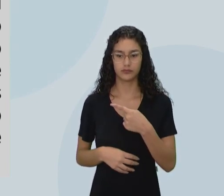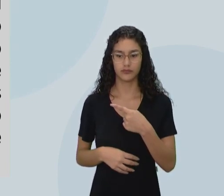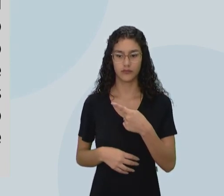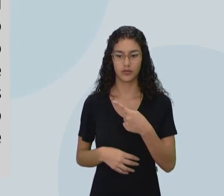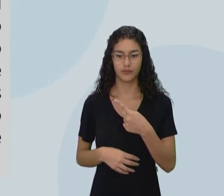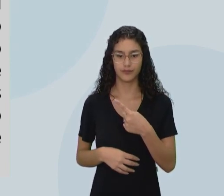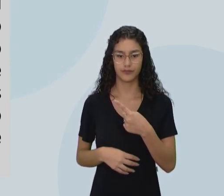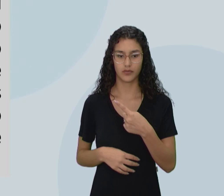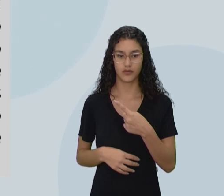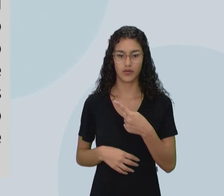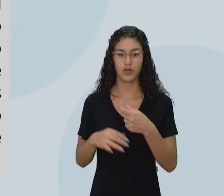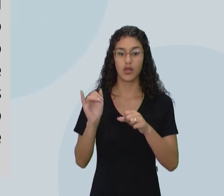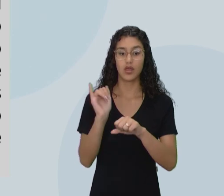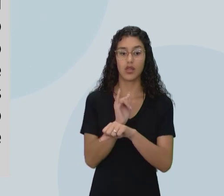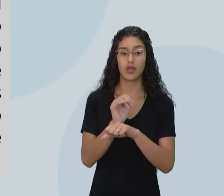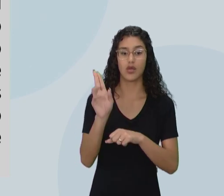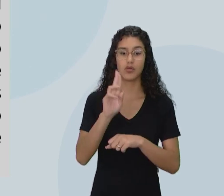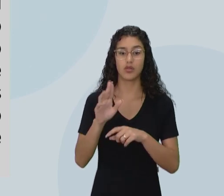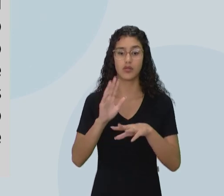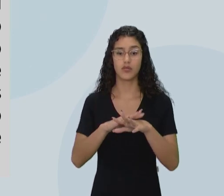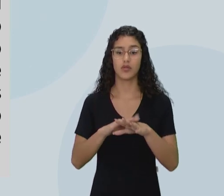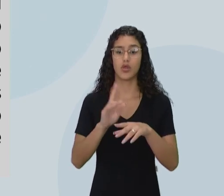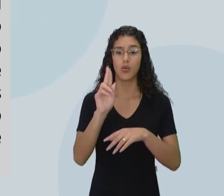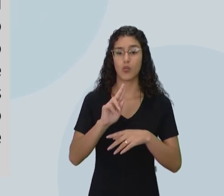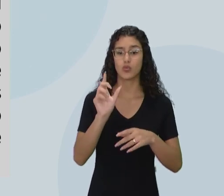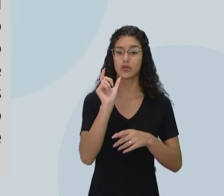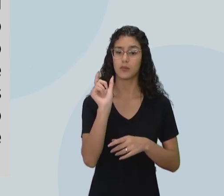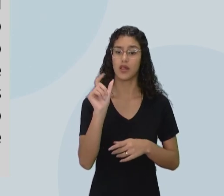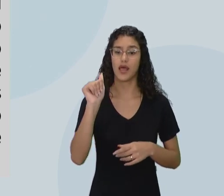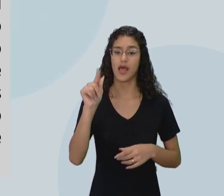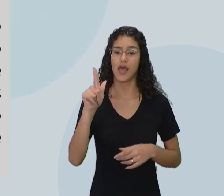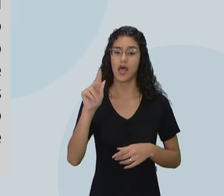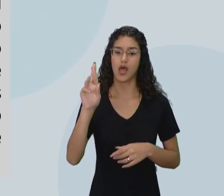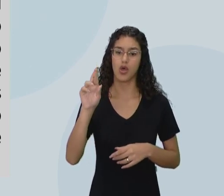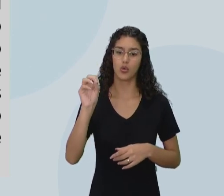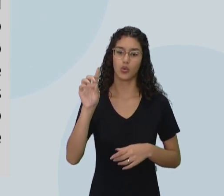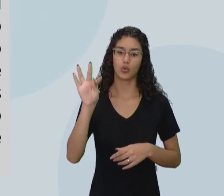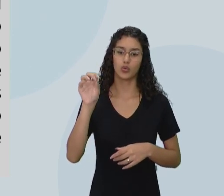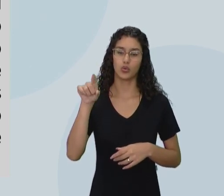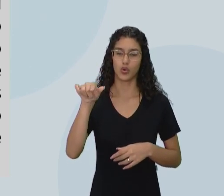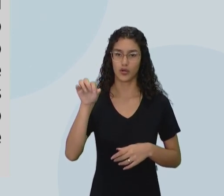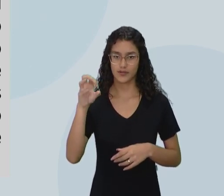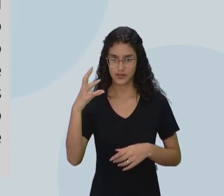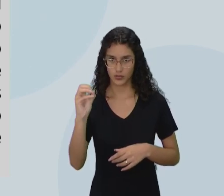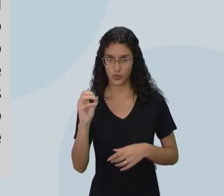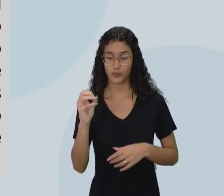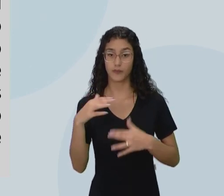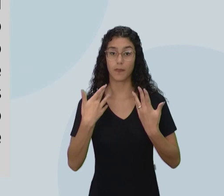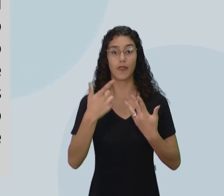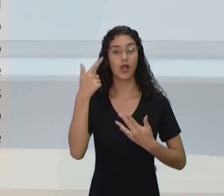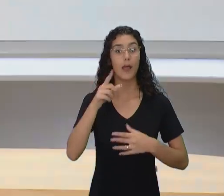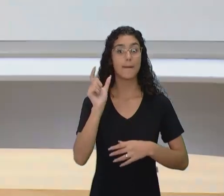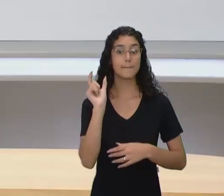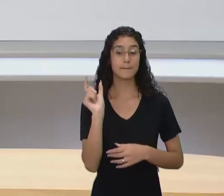das estratégias usadas foi a de se evitar o uso da palavra agrotóxico. Então